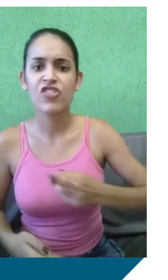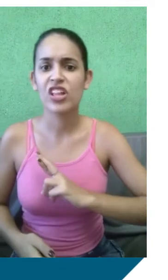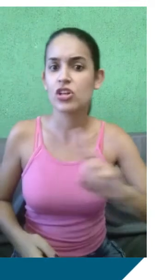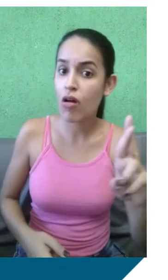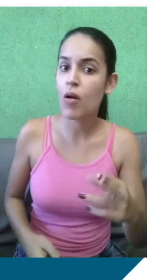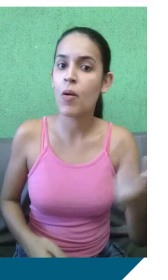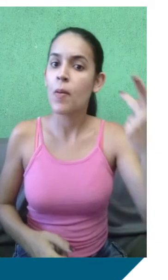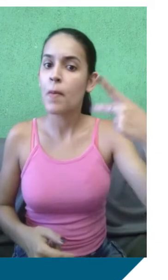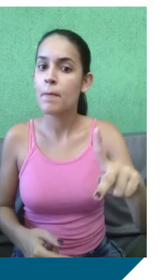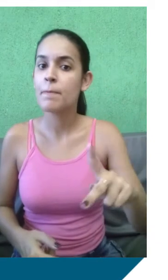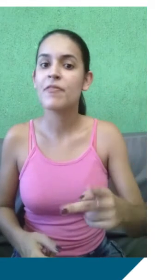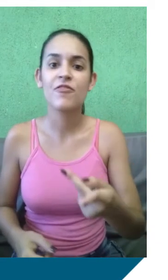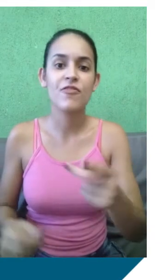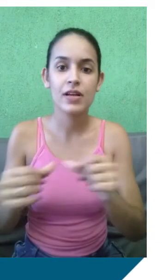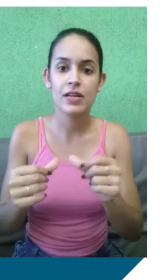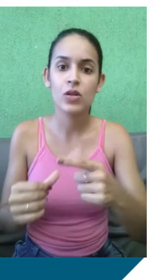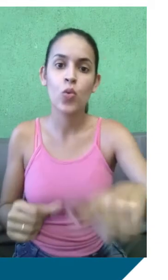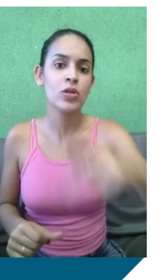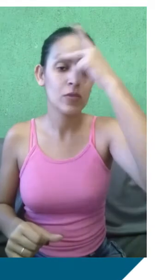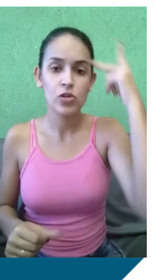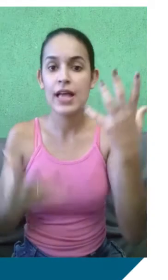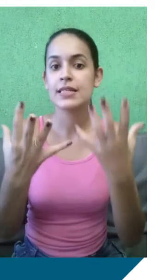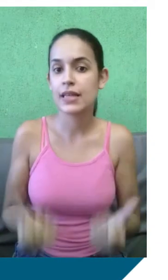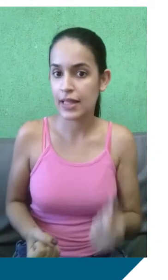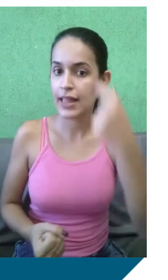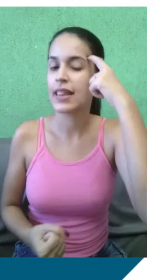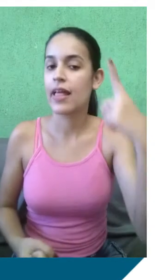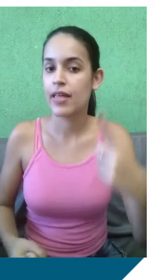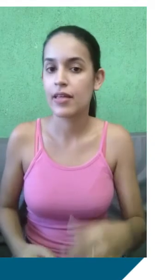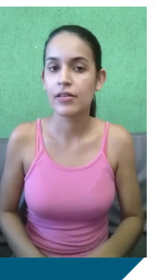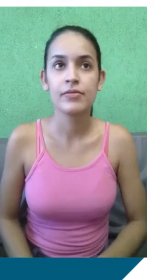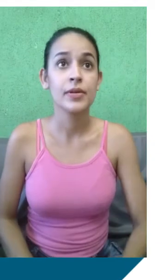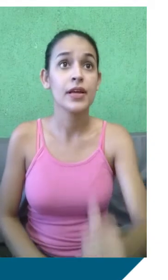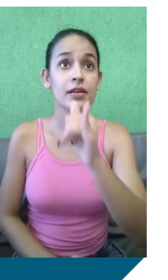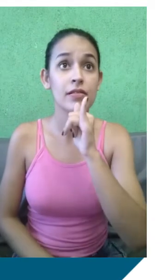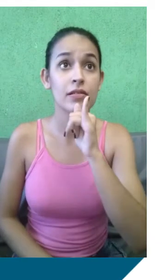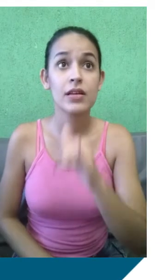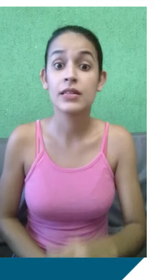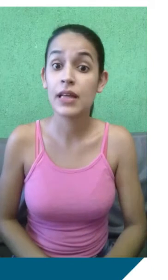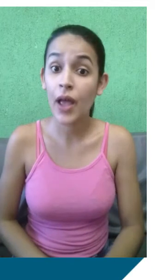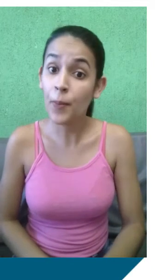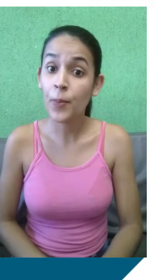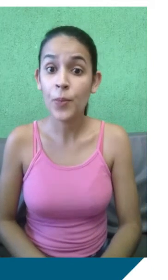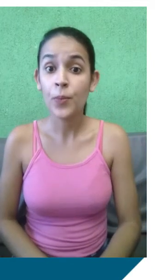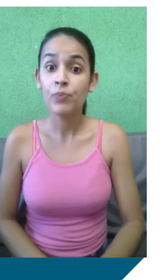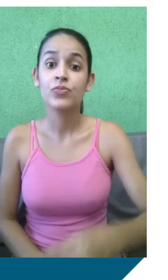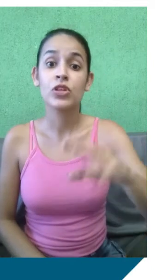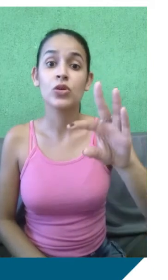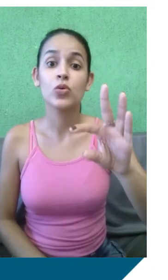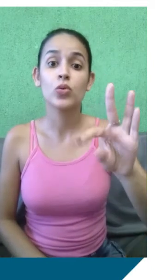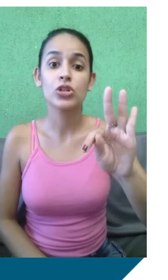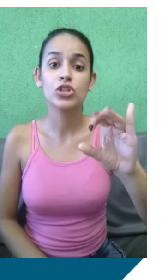etc., para influenciar um comportamento. Alguns exemplos podem ilustrar como o famoso Tio